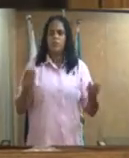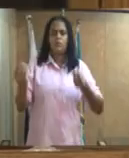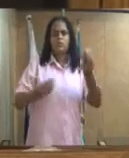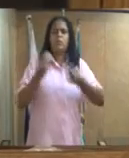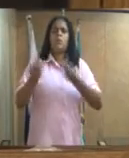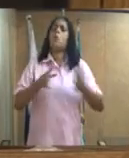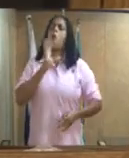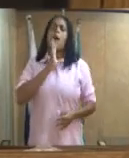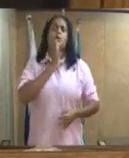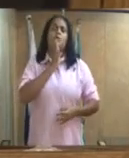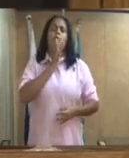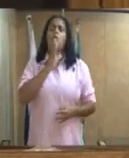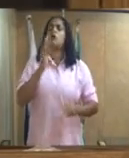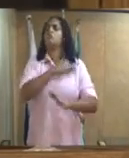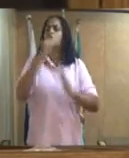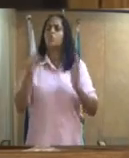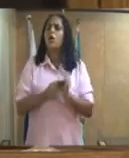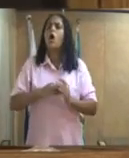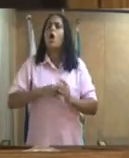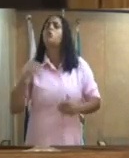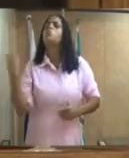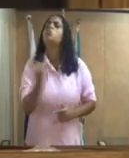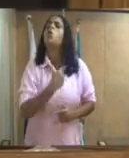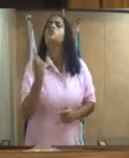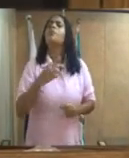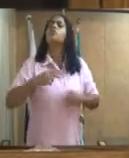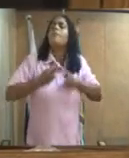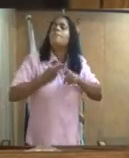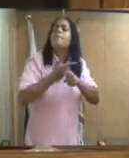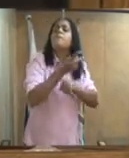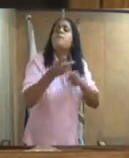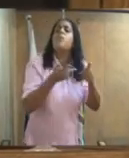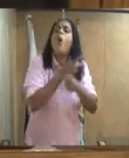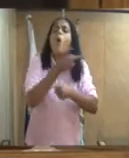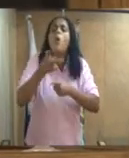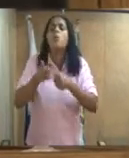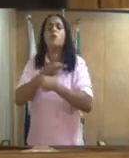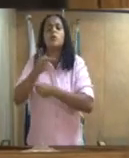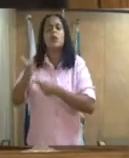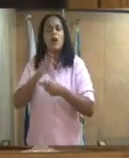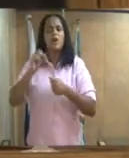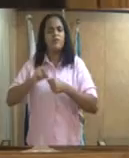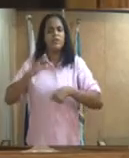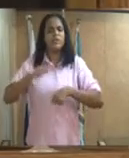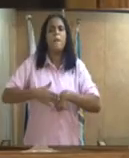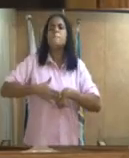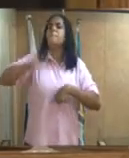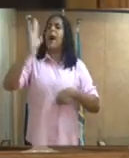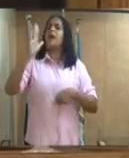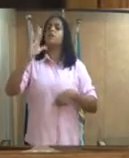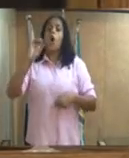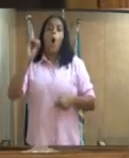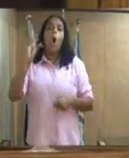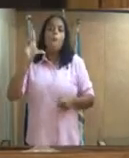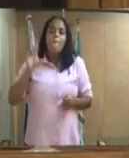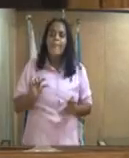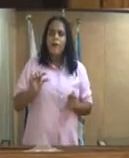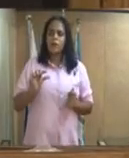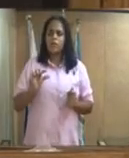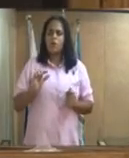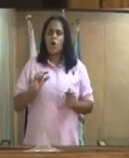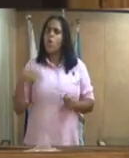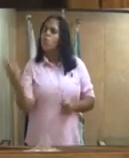de todos. O que nós temos que procurar é fazer mais com menos. O que temos que